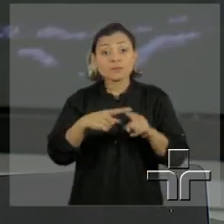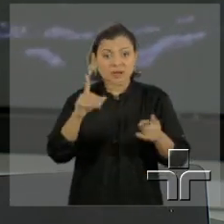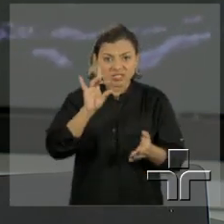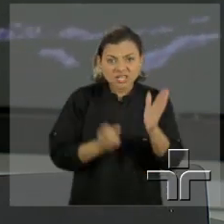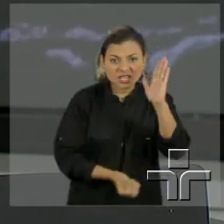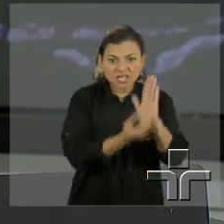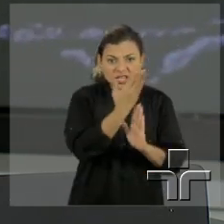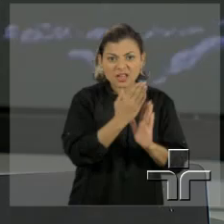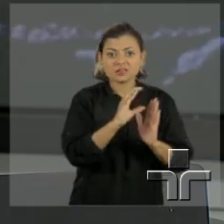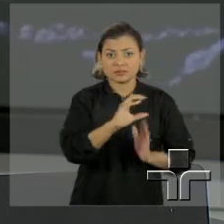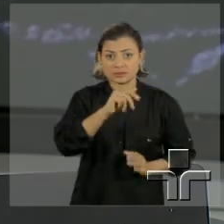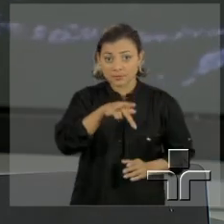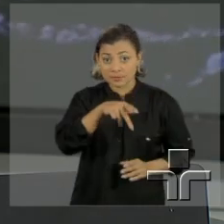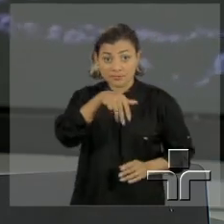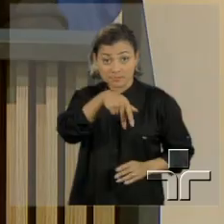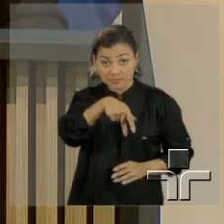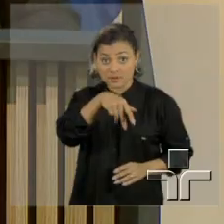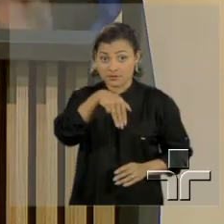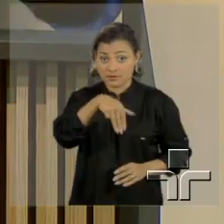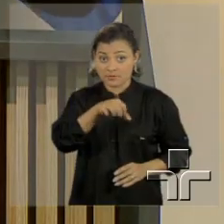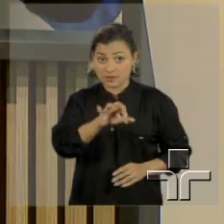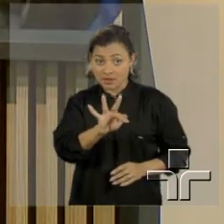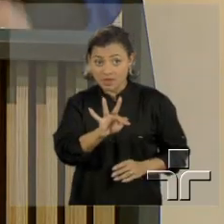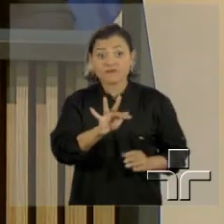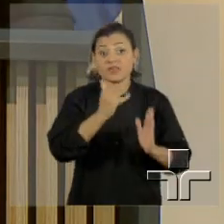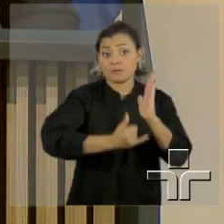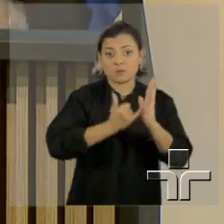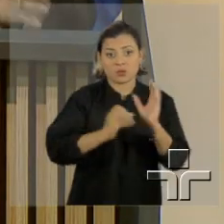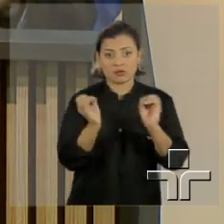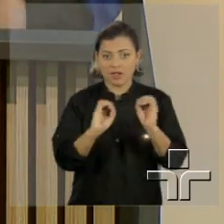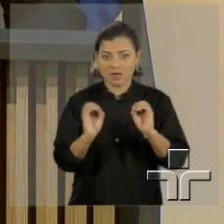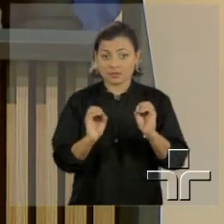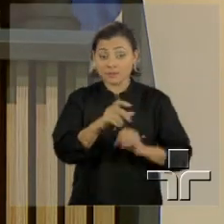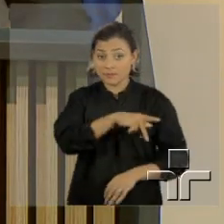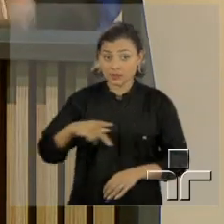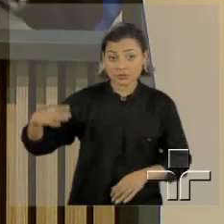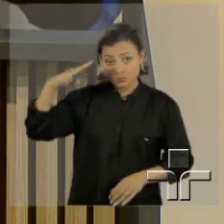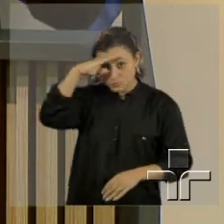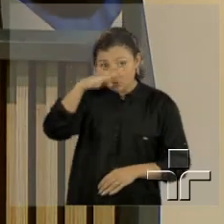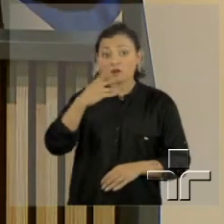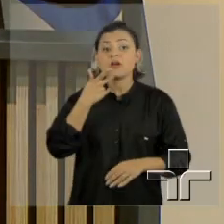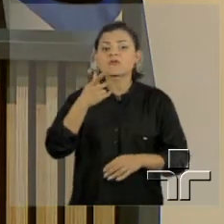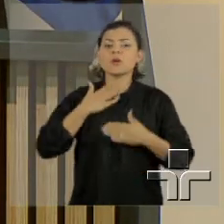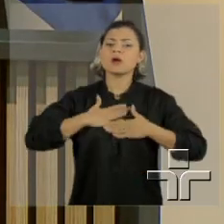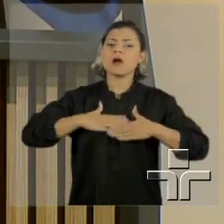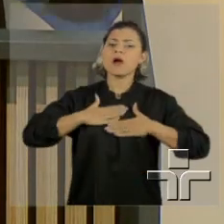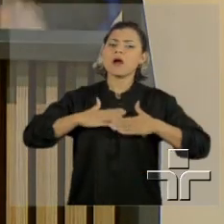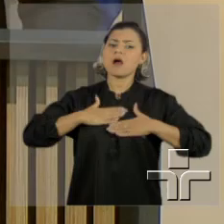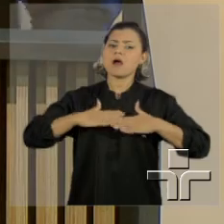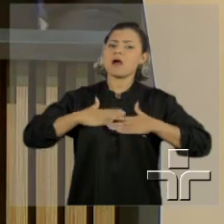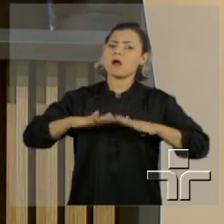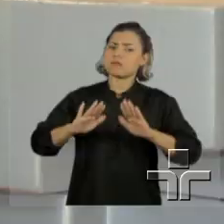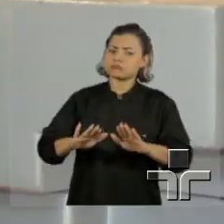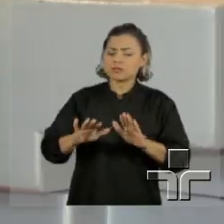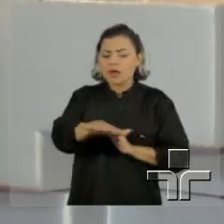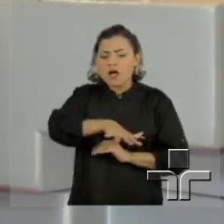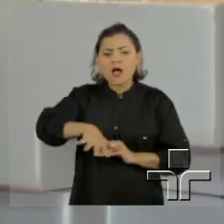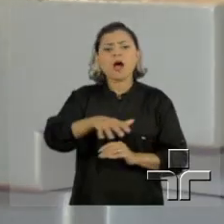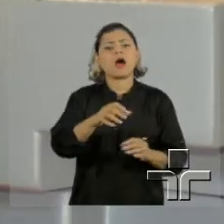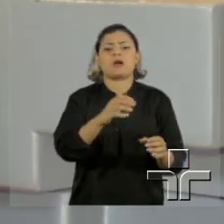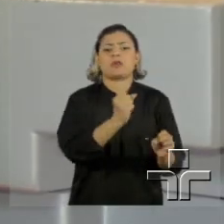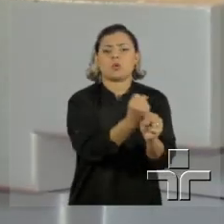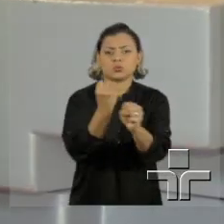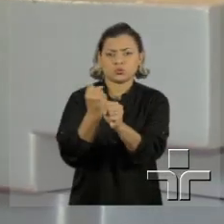o chamado Imposto do Cheque. O presidente Jair Bolsonaro tratou de tranquilizar o setor de construção civil hoje